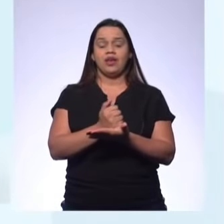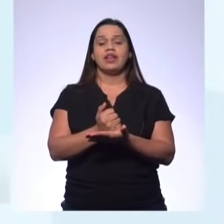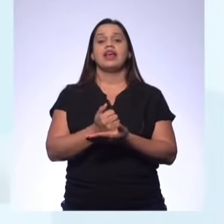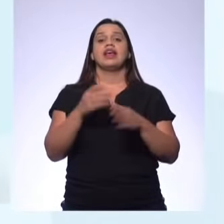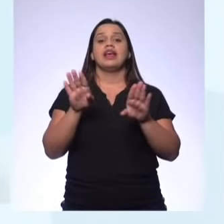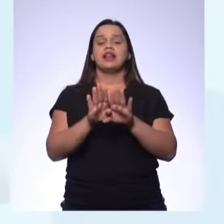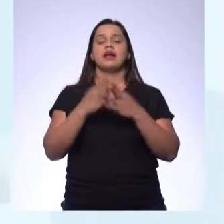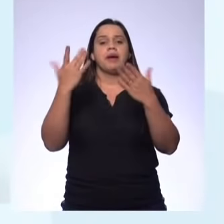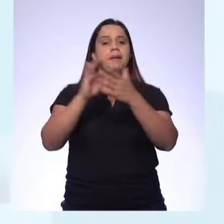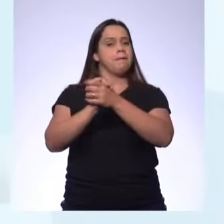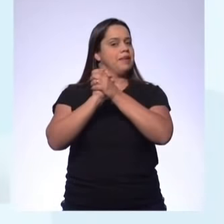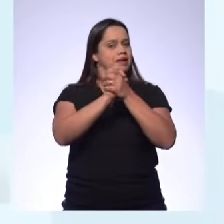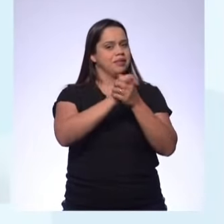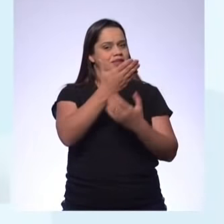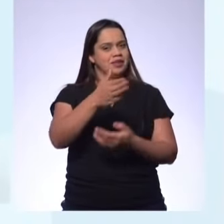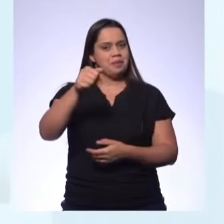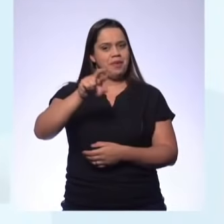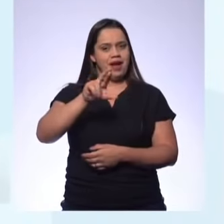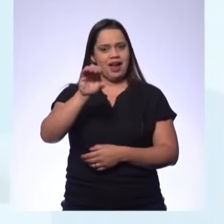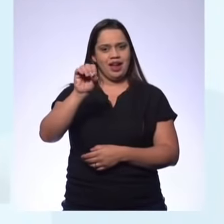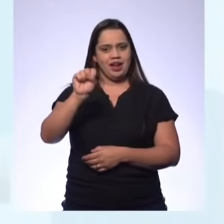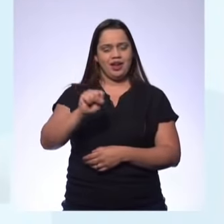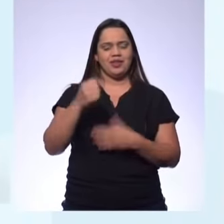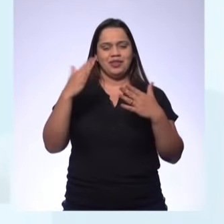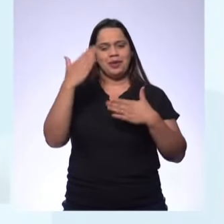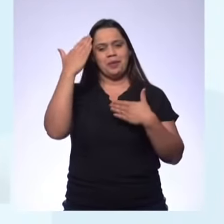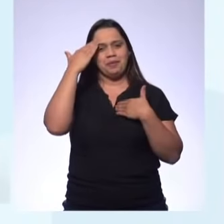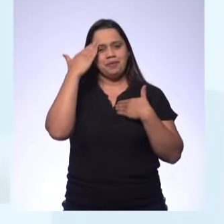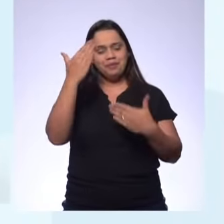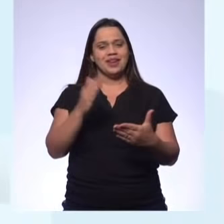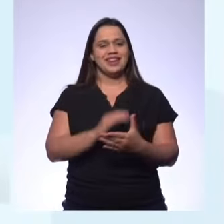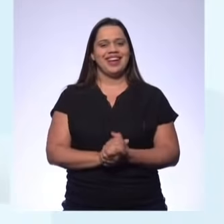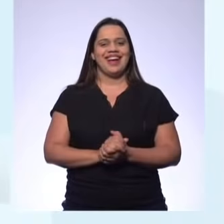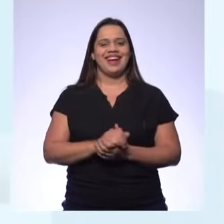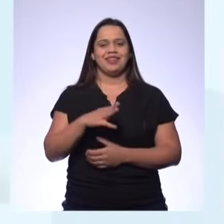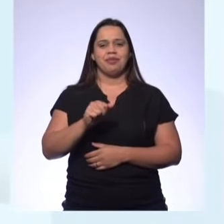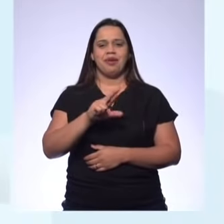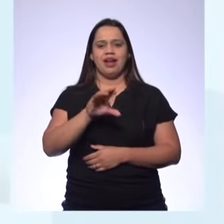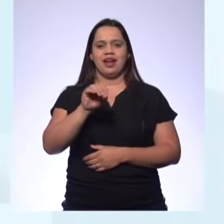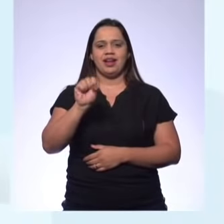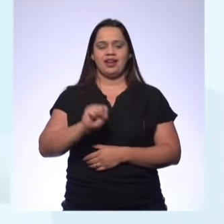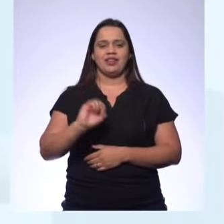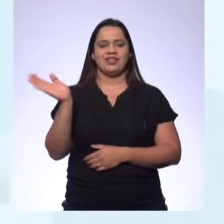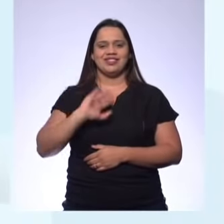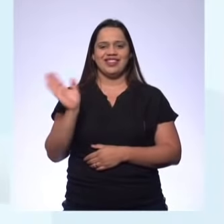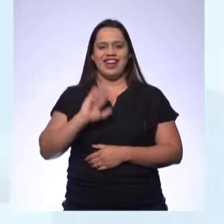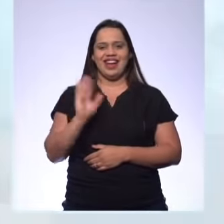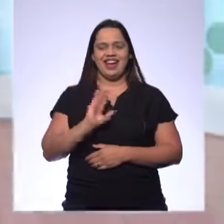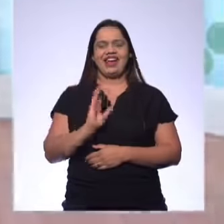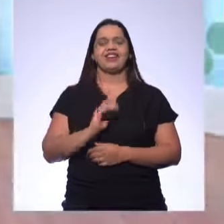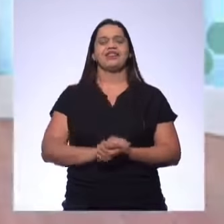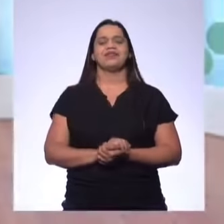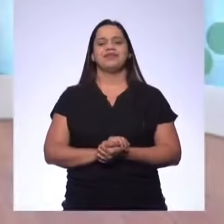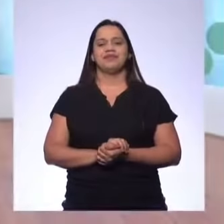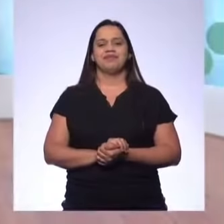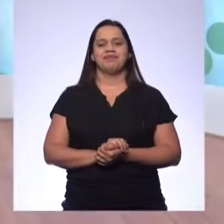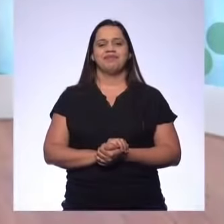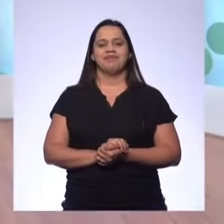Marcos, tem um monte de aplausos para você, hein? Sim. Thank you so much, Marcos. See you. Bye, bye, have a nice day.